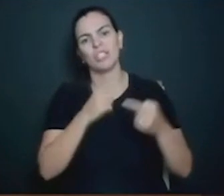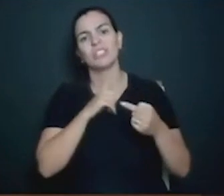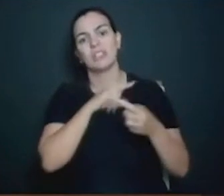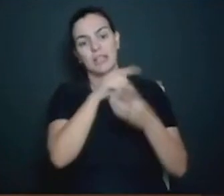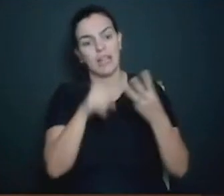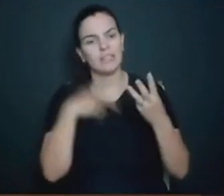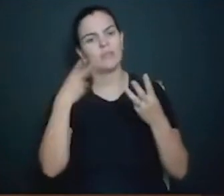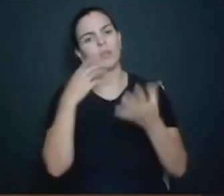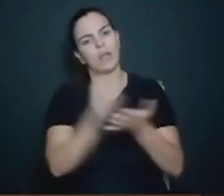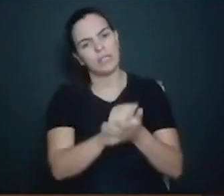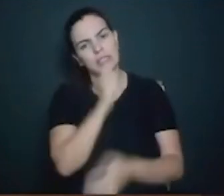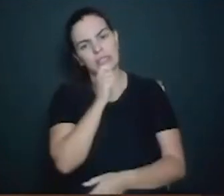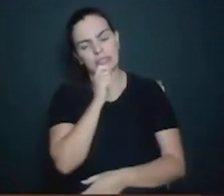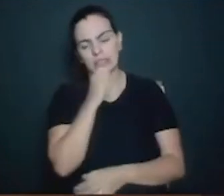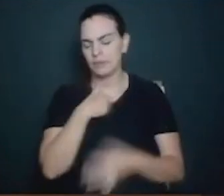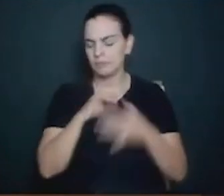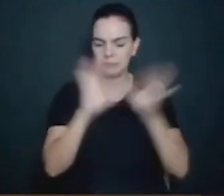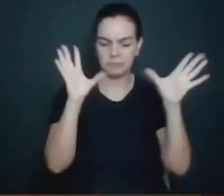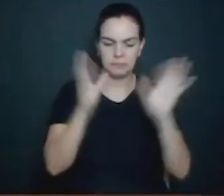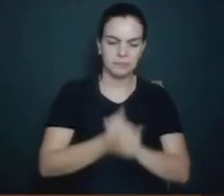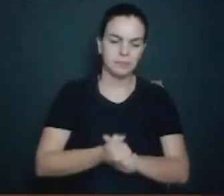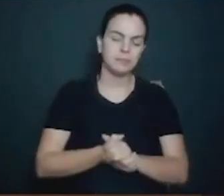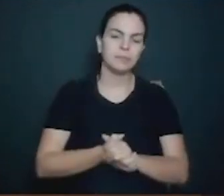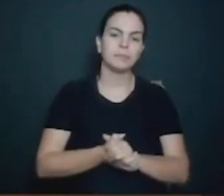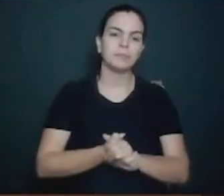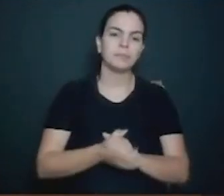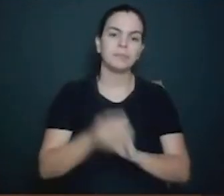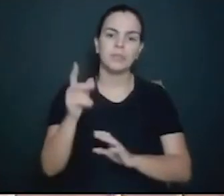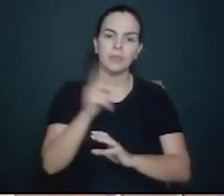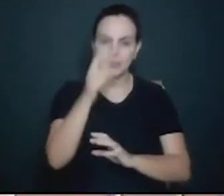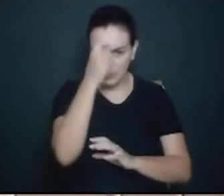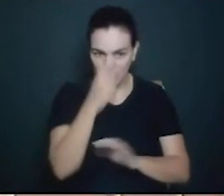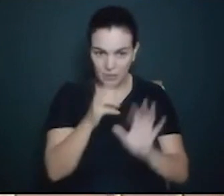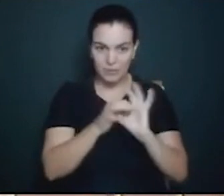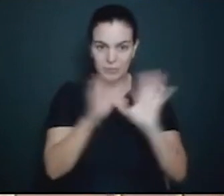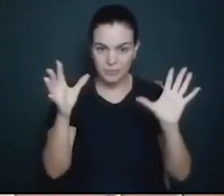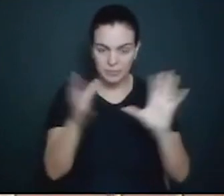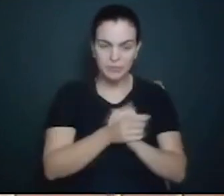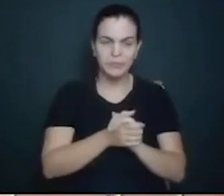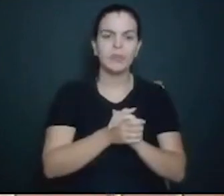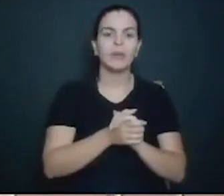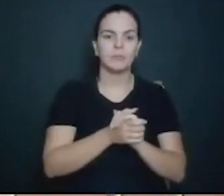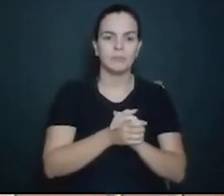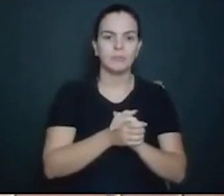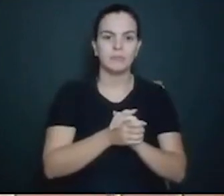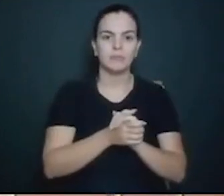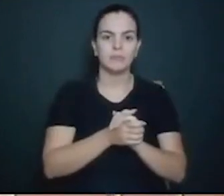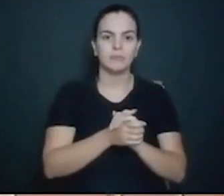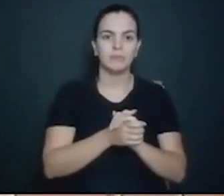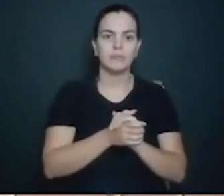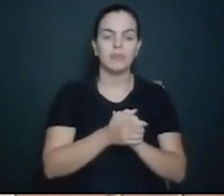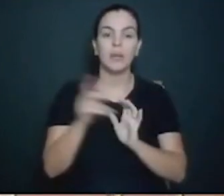falar. Professor Euler, inscrito no grande expediente, abre mão. Professor João, ou melhor, é professor, sem dúvida, João das